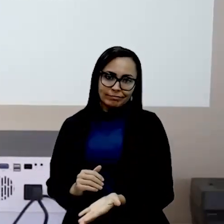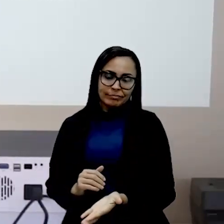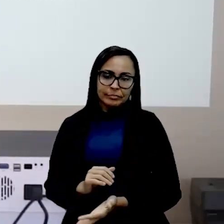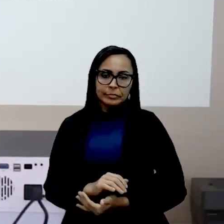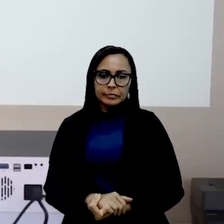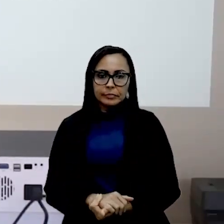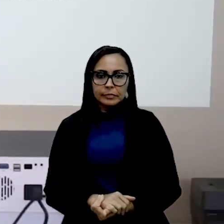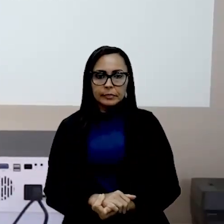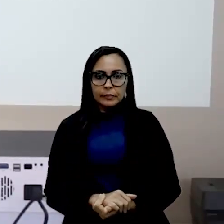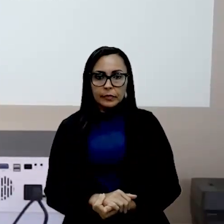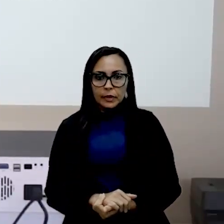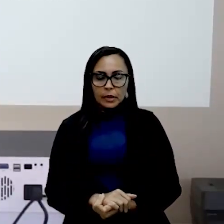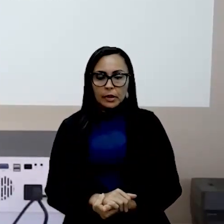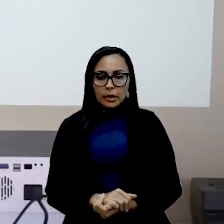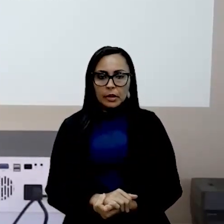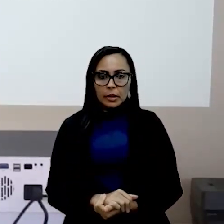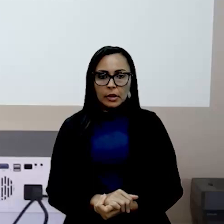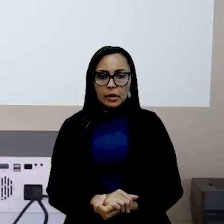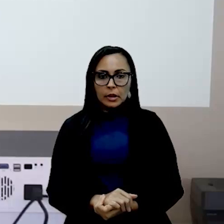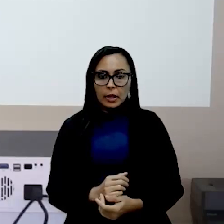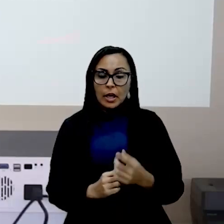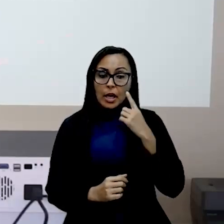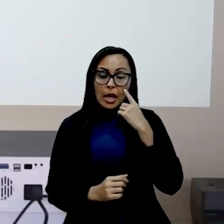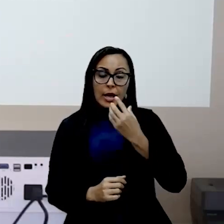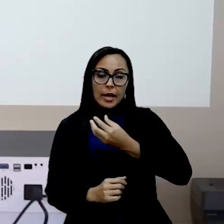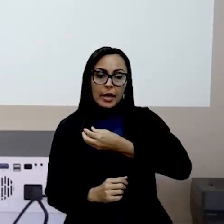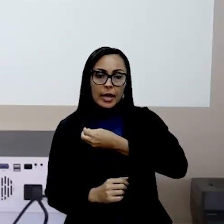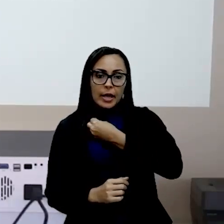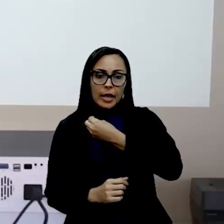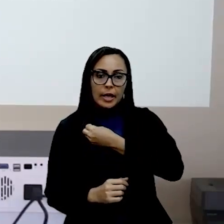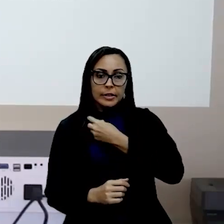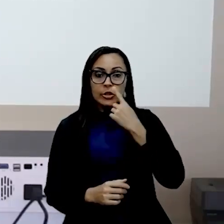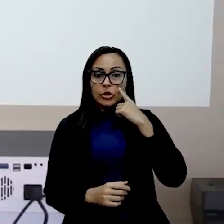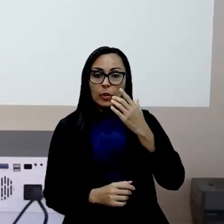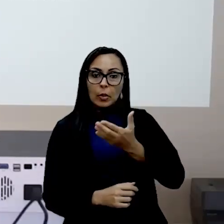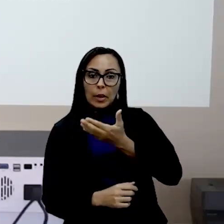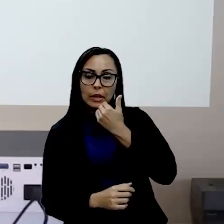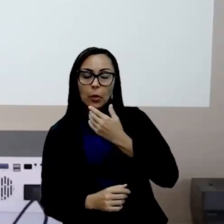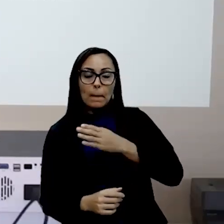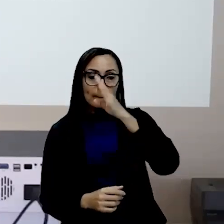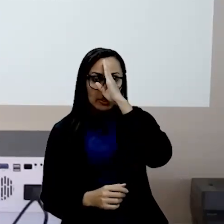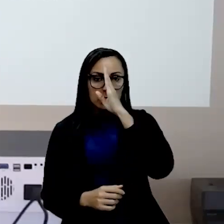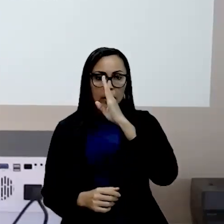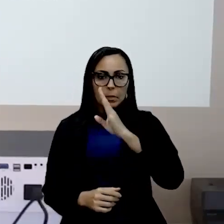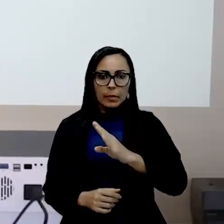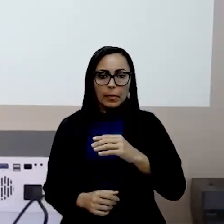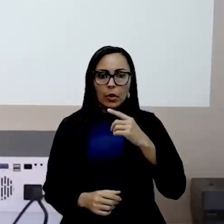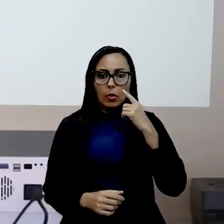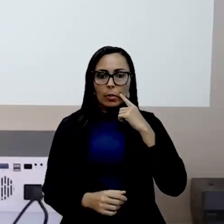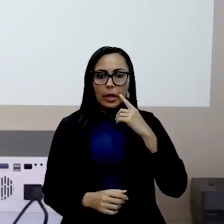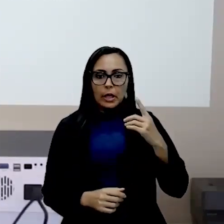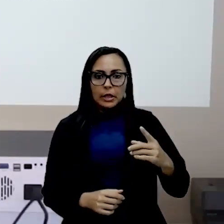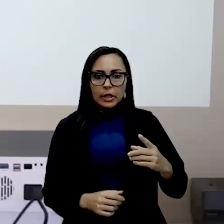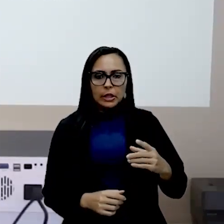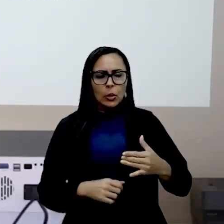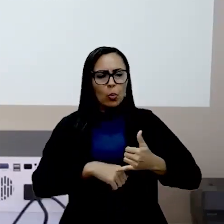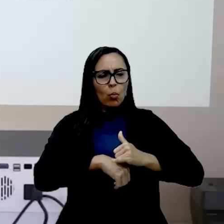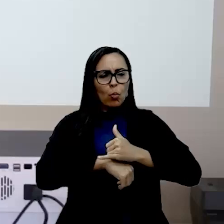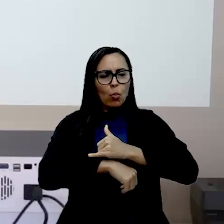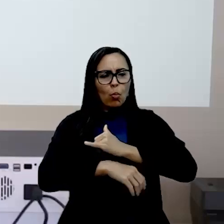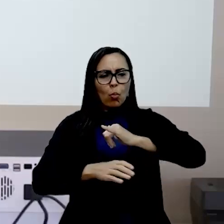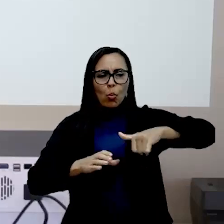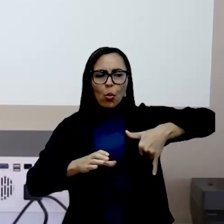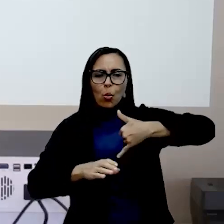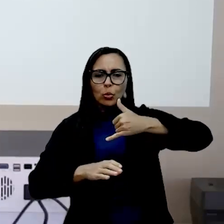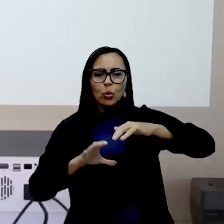Existe uma relação entre hábitos alimentares, principalmente gordura animal. Então, países que têm uma